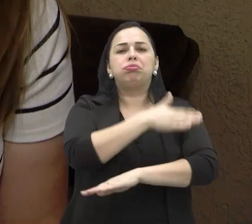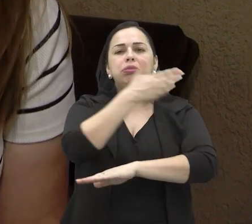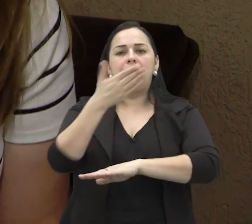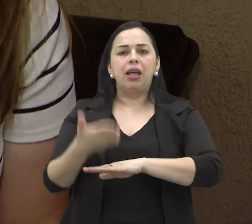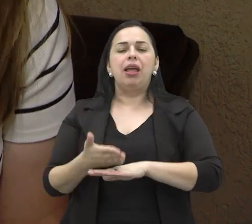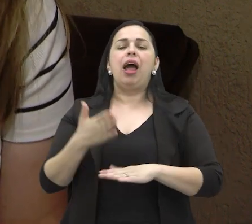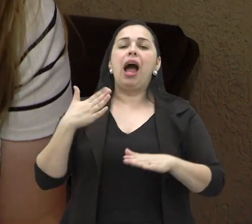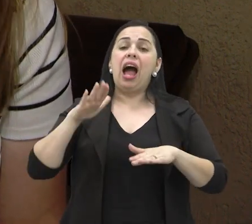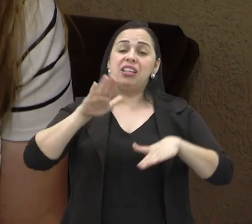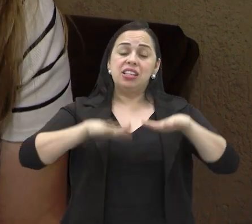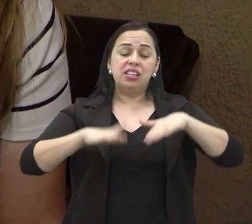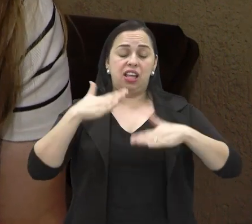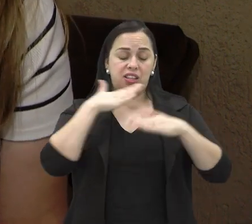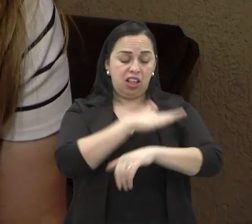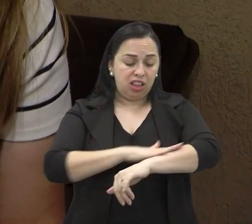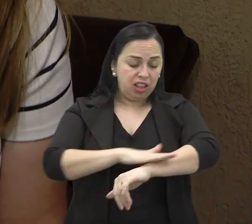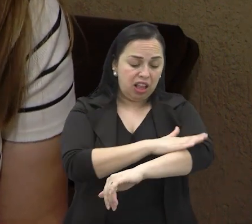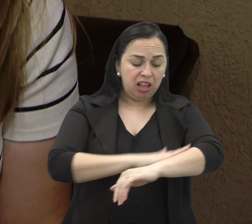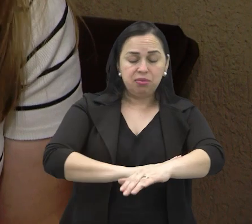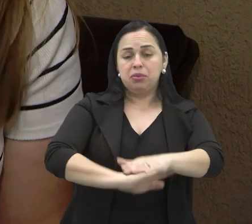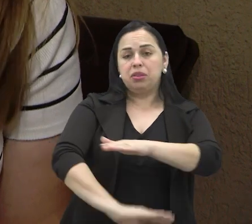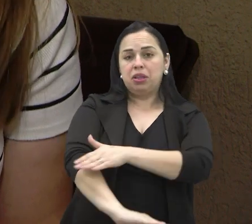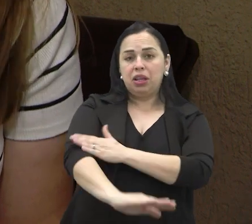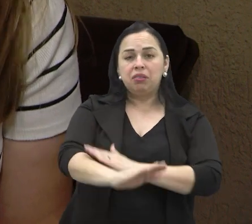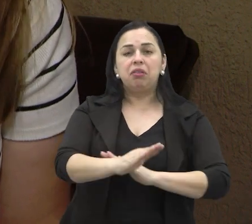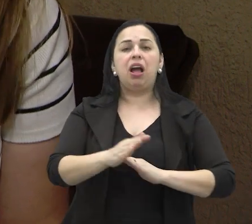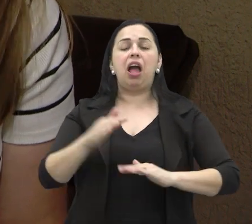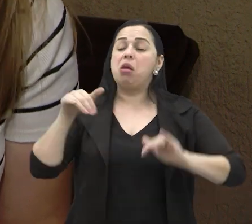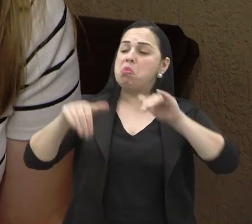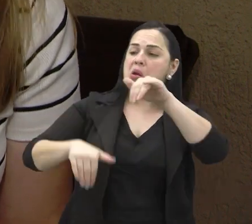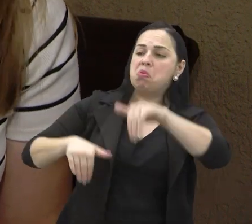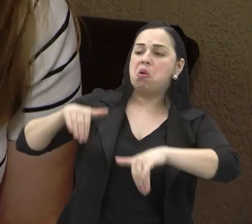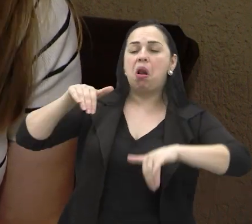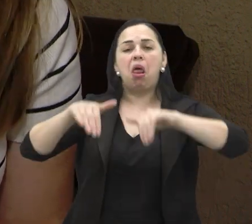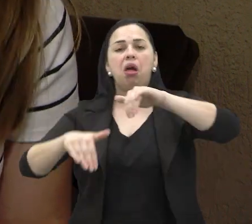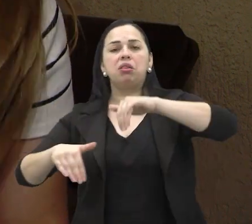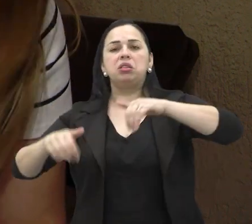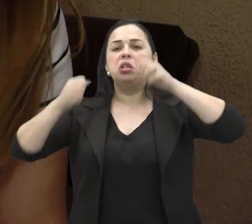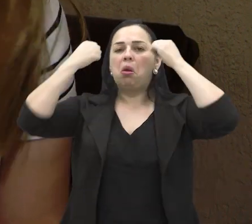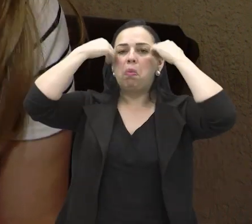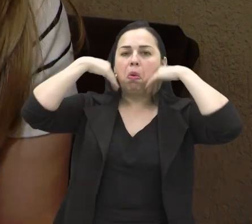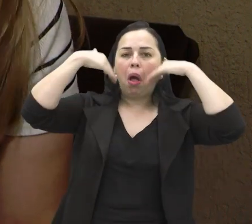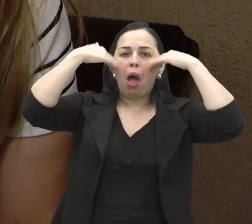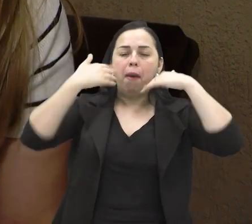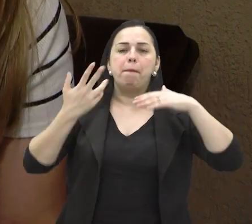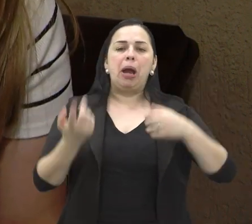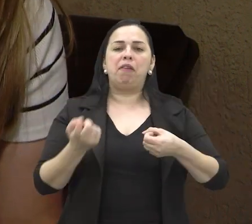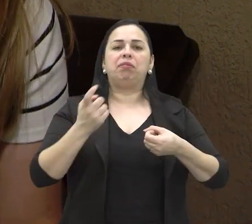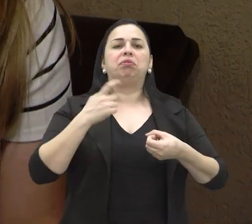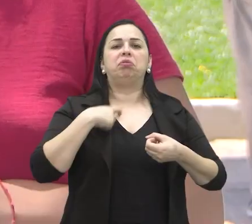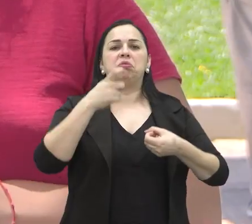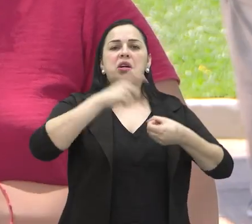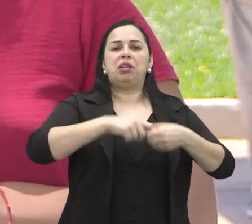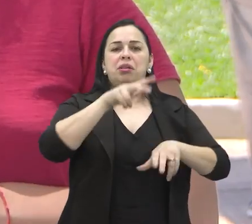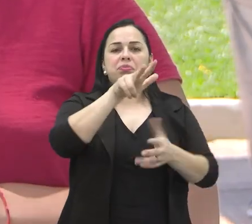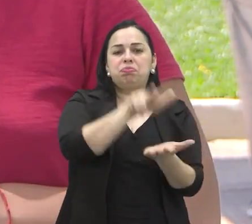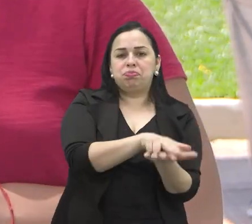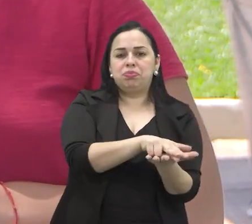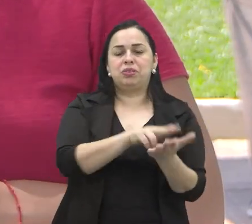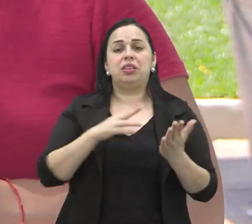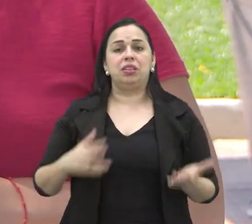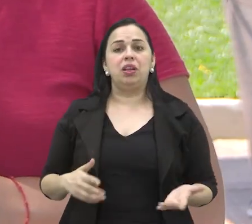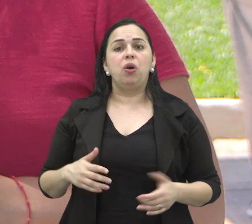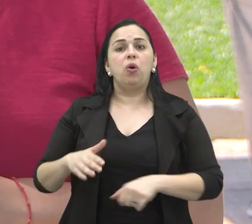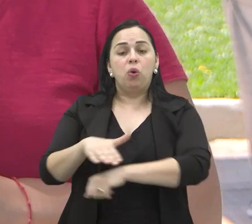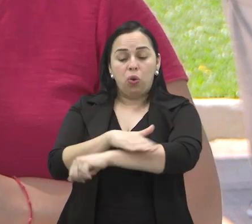E eu passava para ir à praia, tudo, mas não retocava. Entrava na água, tudo, né, suor. O câncer de